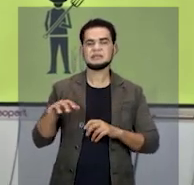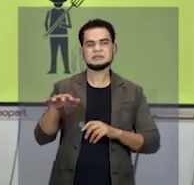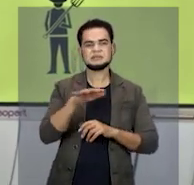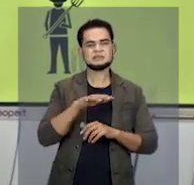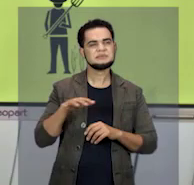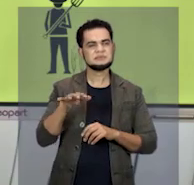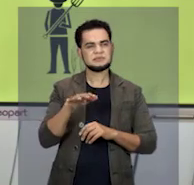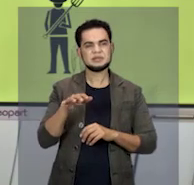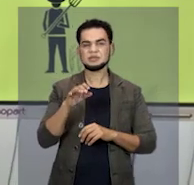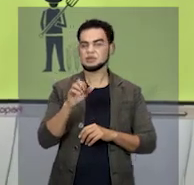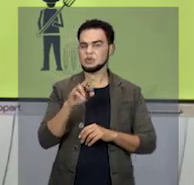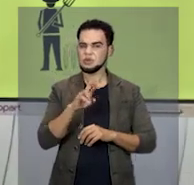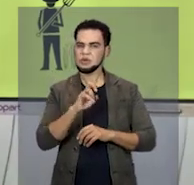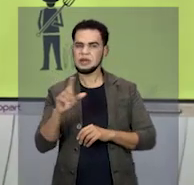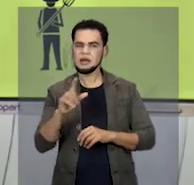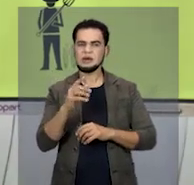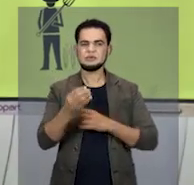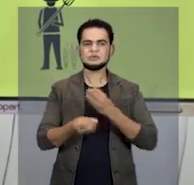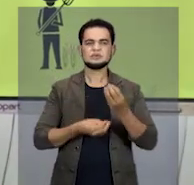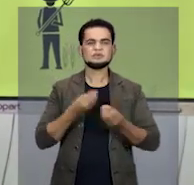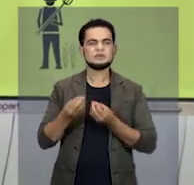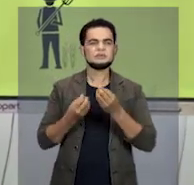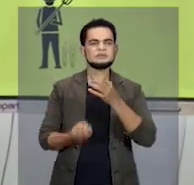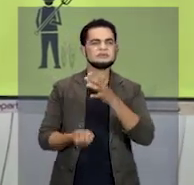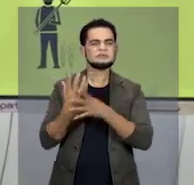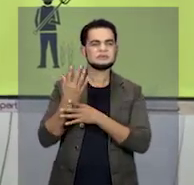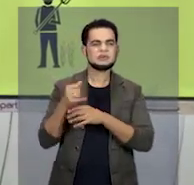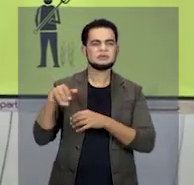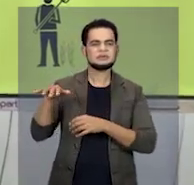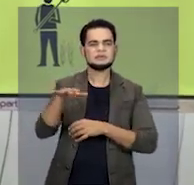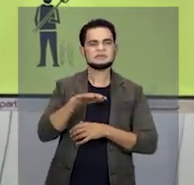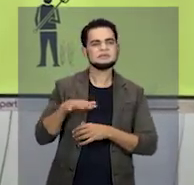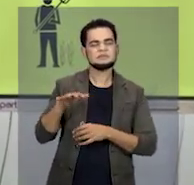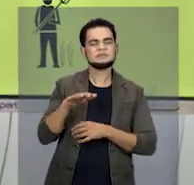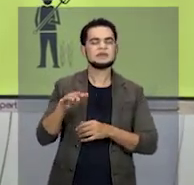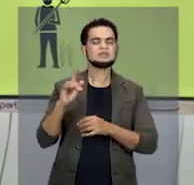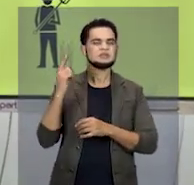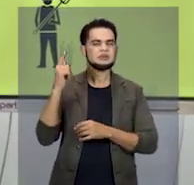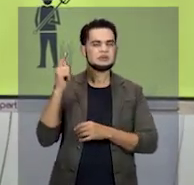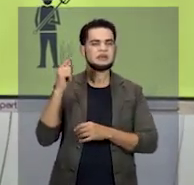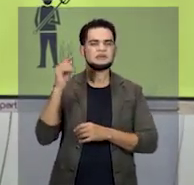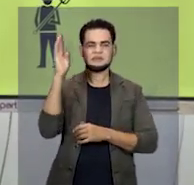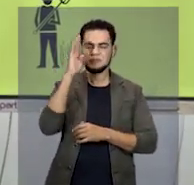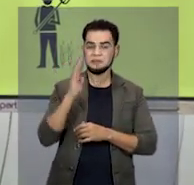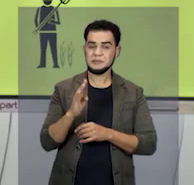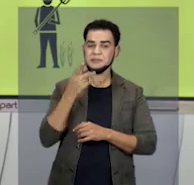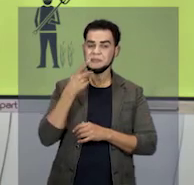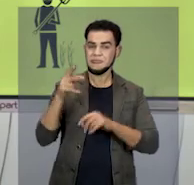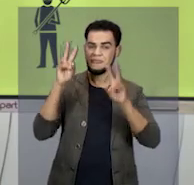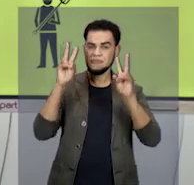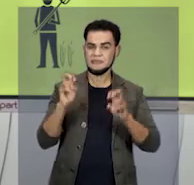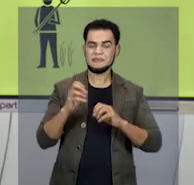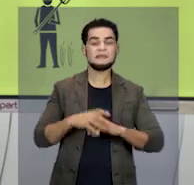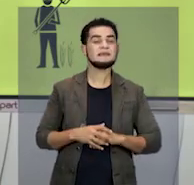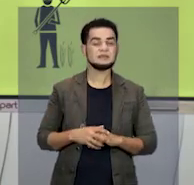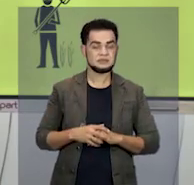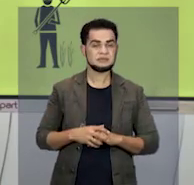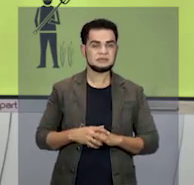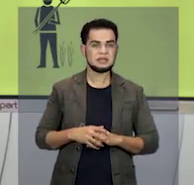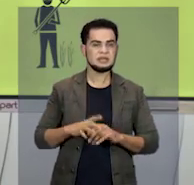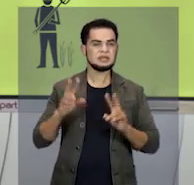desse espaço rural, essa construção desse espaço geográfico rural brasileiro, falar muito sobre isso, ou seja,